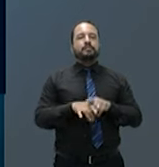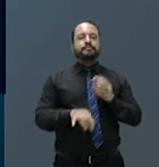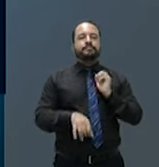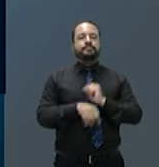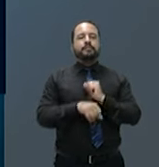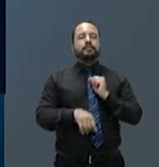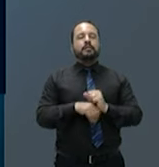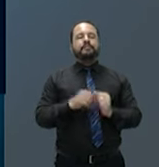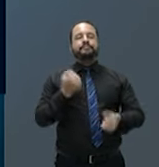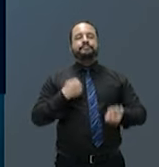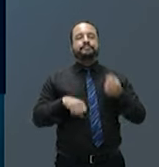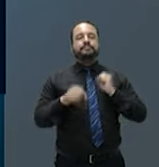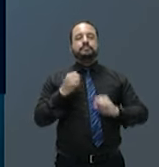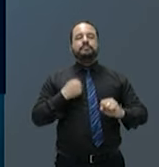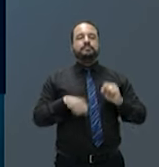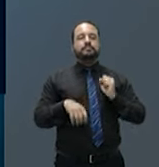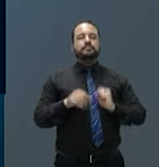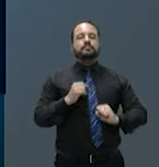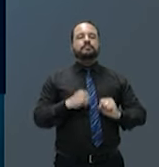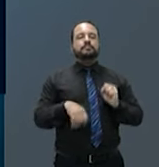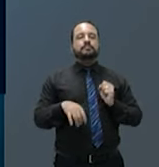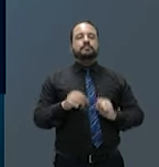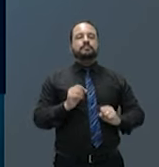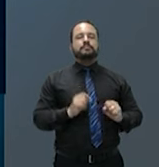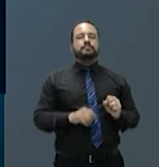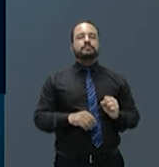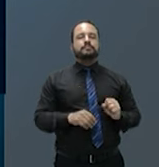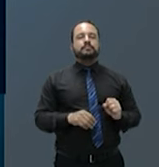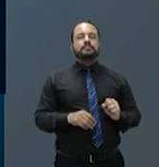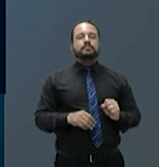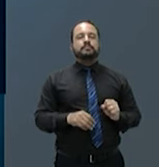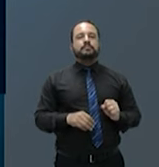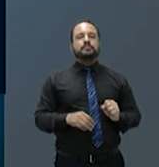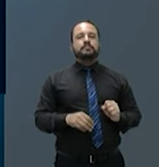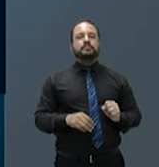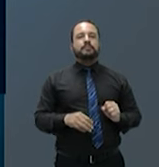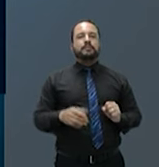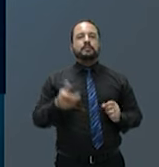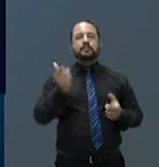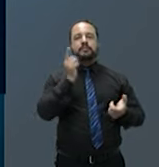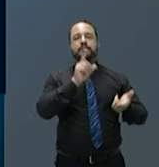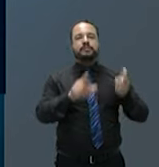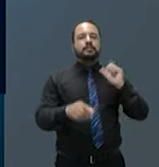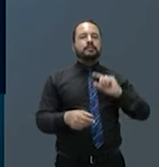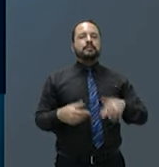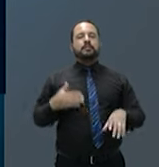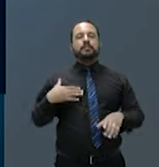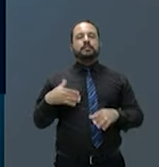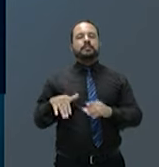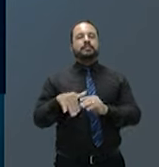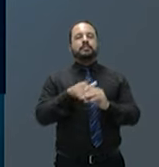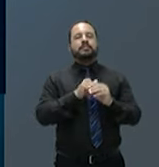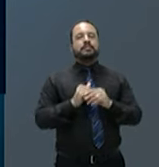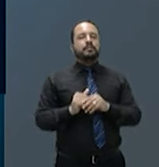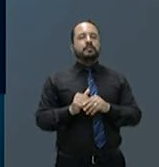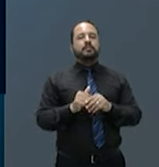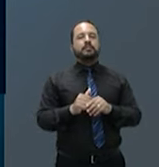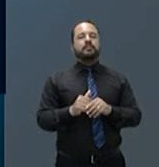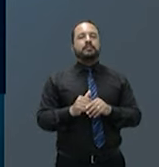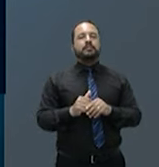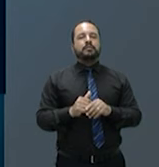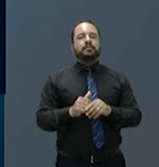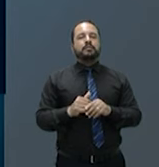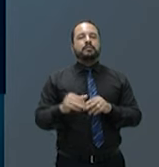ansioso e com certeza trará mais luzes do que o meu voto, modestos votos aqui proferidos,